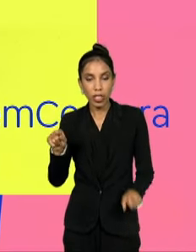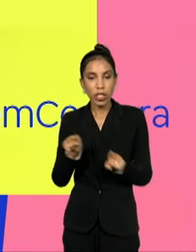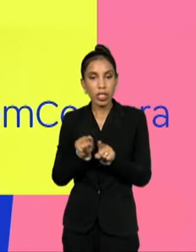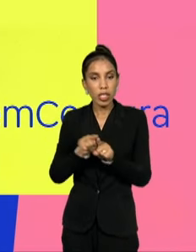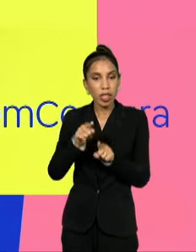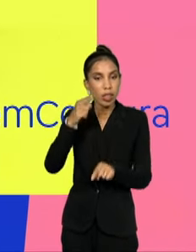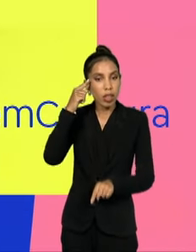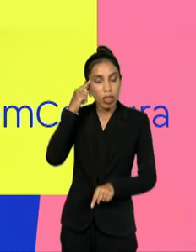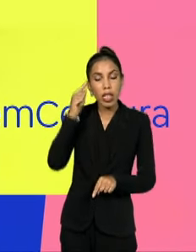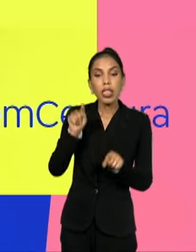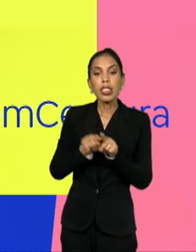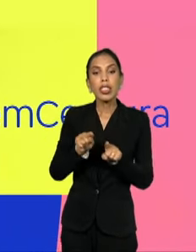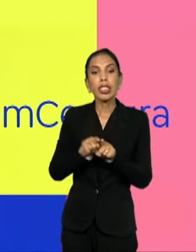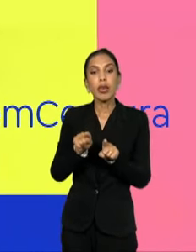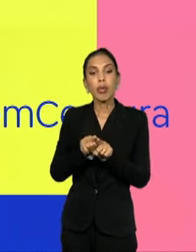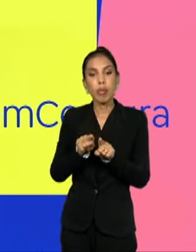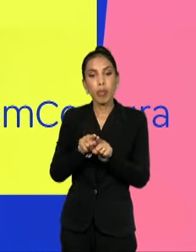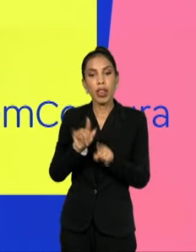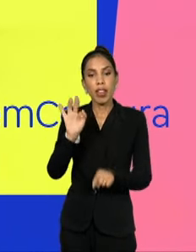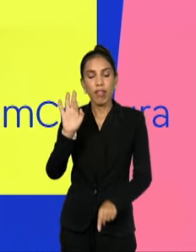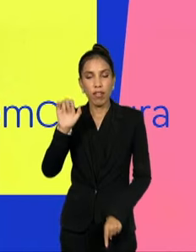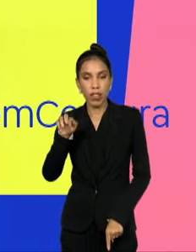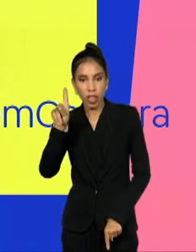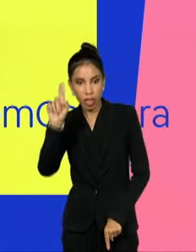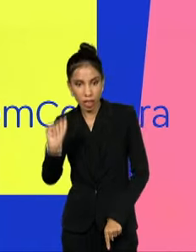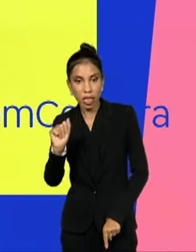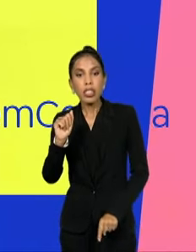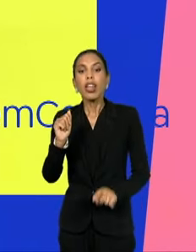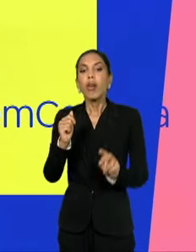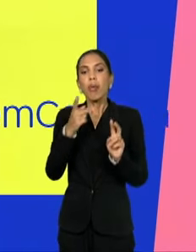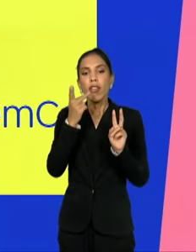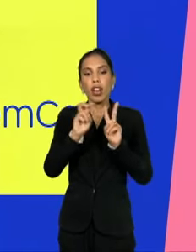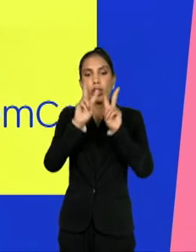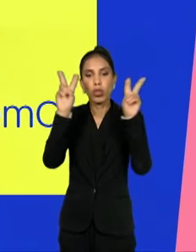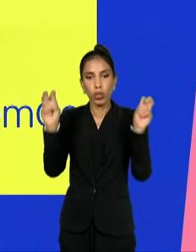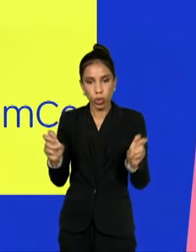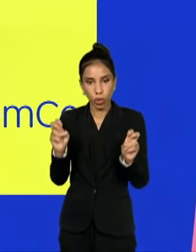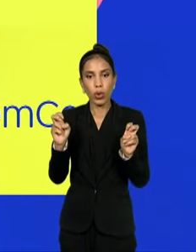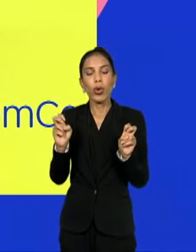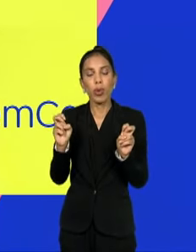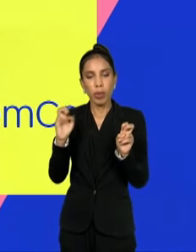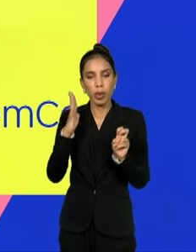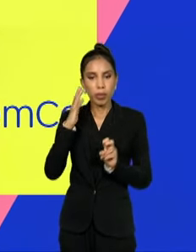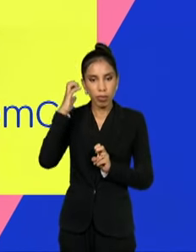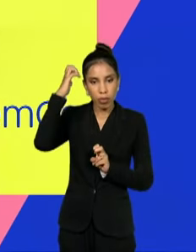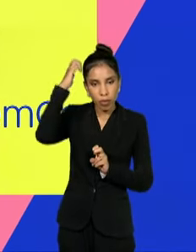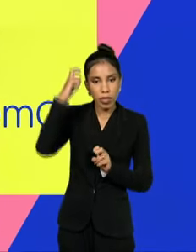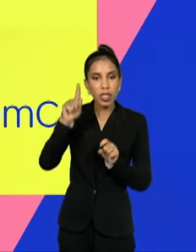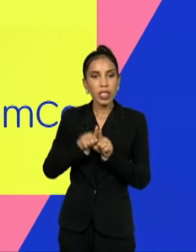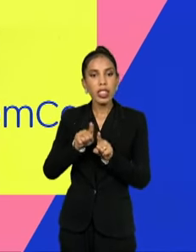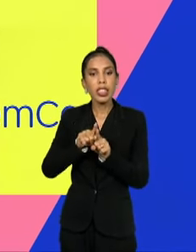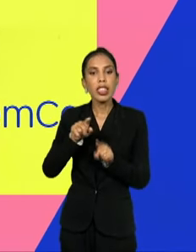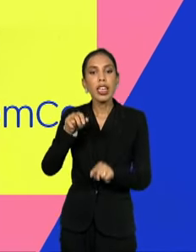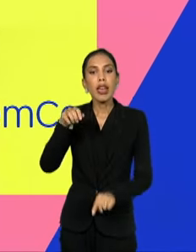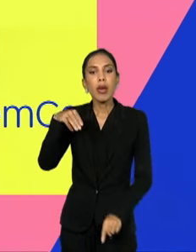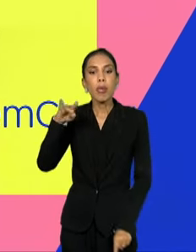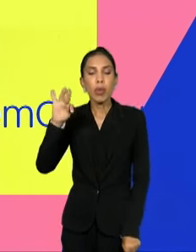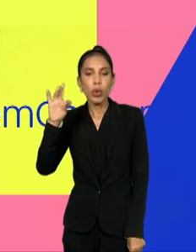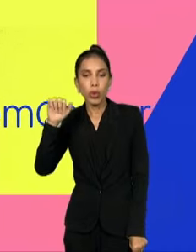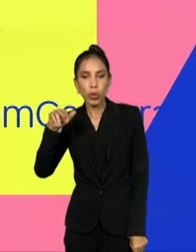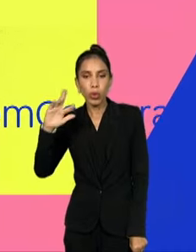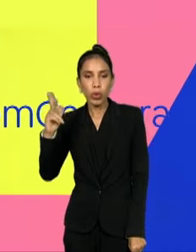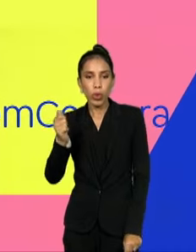Freixo e Fernanda Chaves para falar sobre o desfecho do caso Marielle. E ainda tem o Milton Cunha e o economista Gustavo Cunha